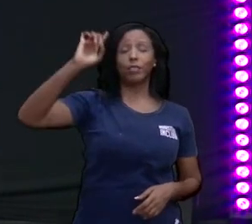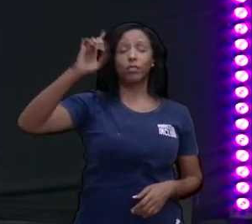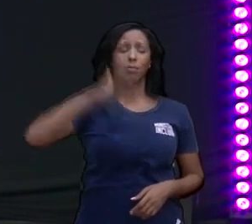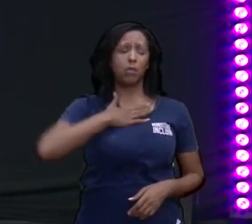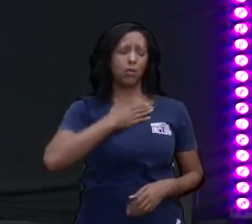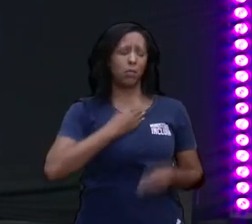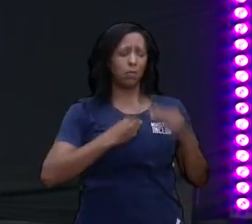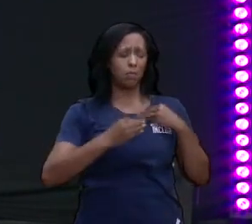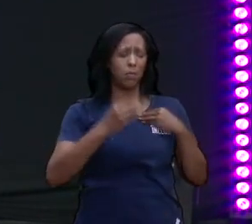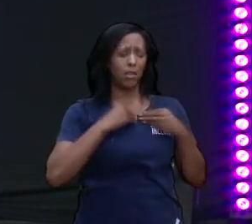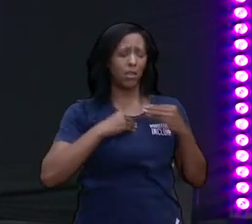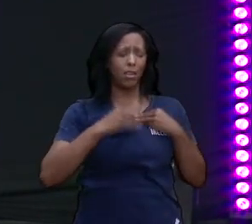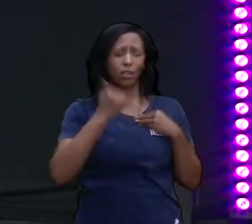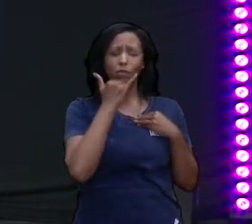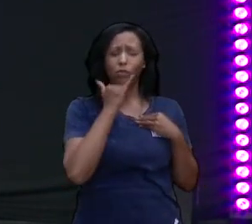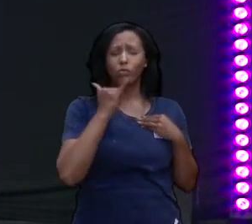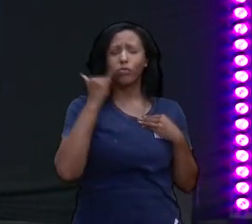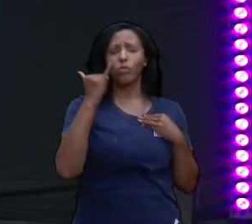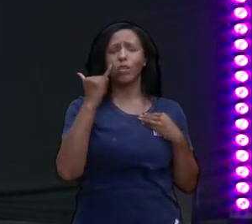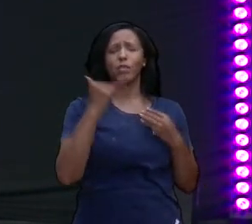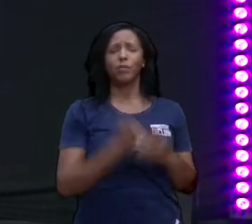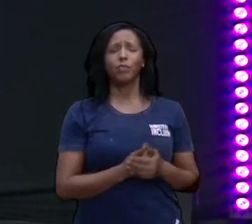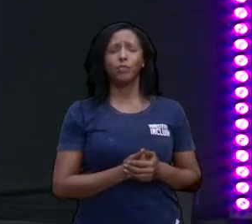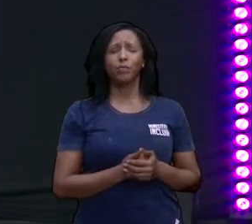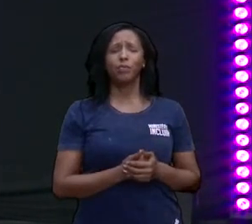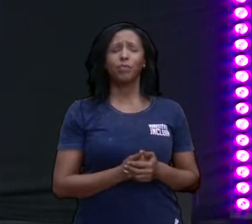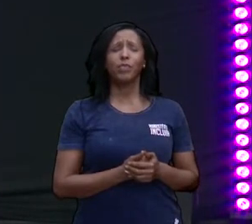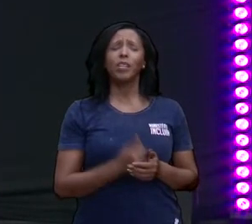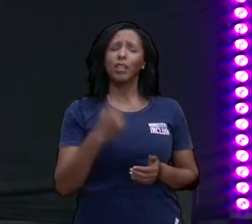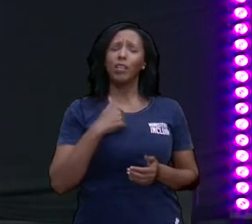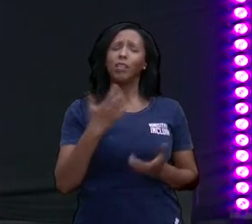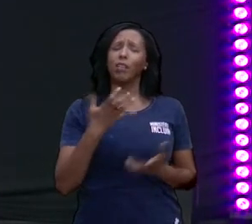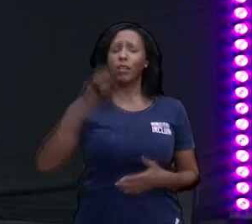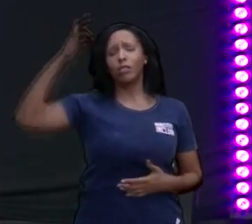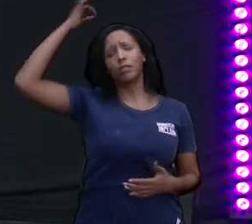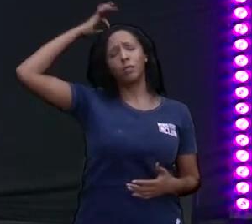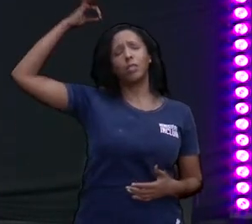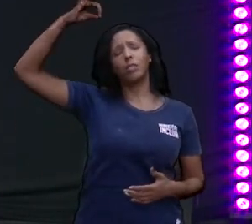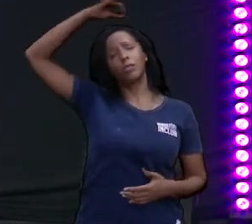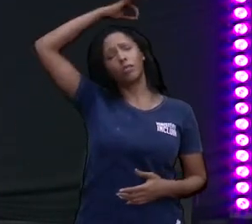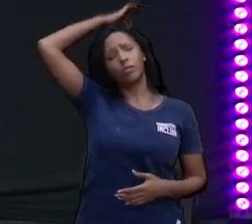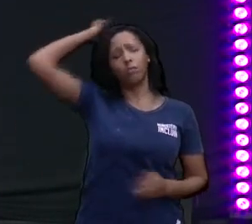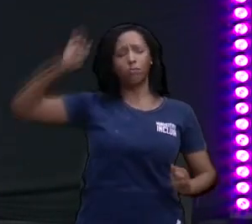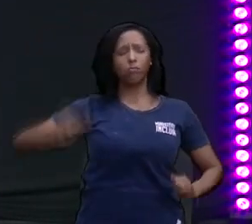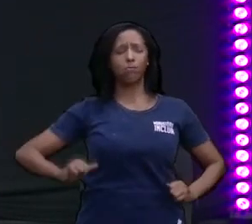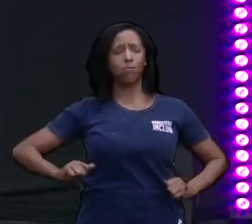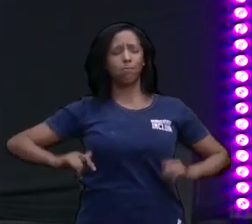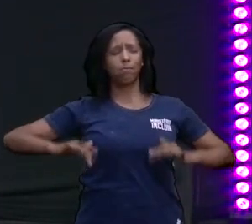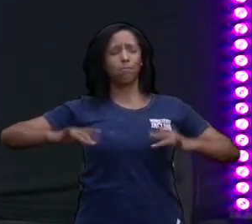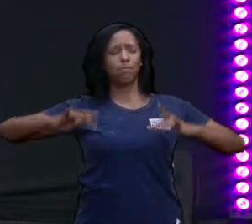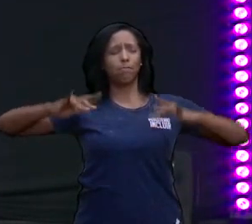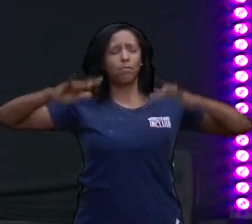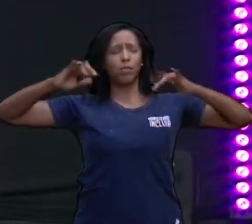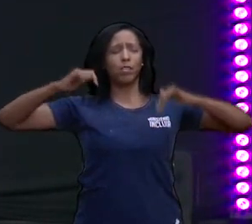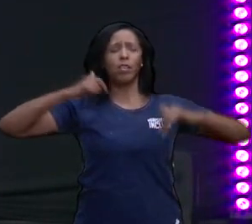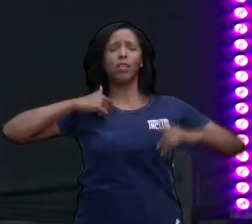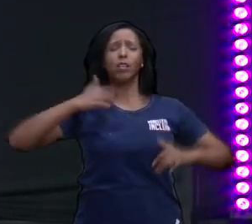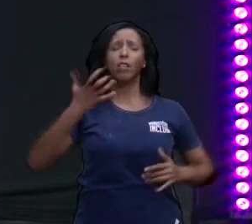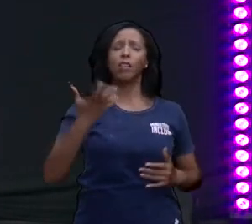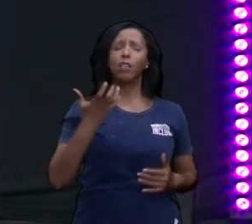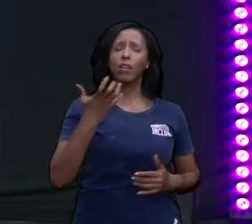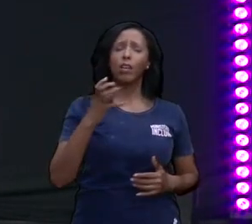eu peço que a tua bondade domina minha vida eu quero ser cheio do teu espírito quero ser cheio do teu amor eu